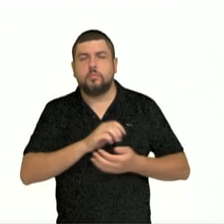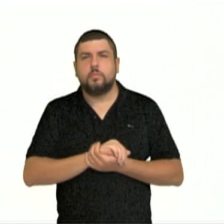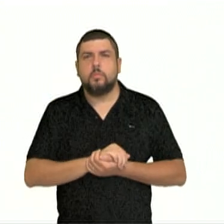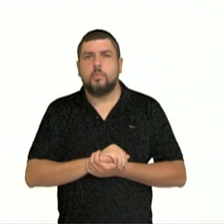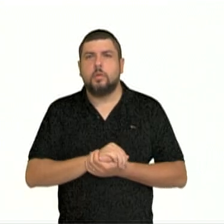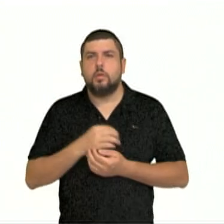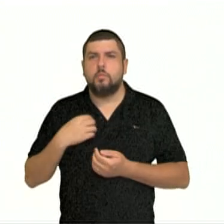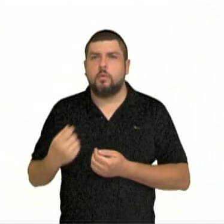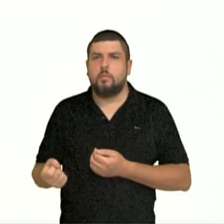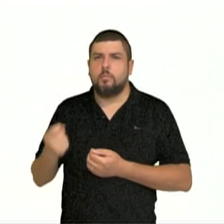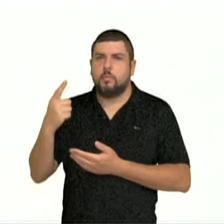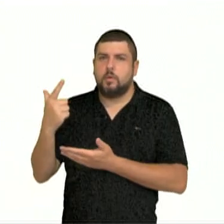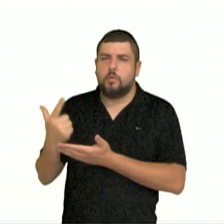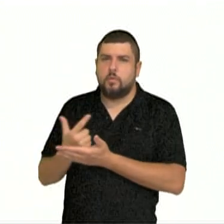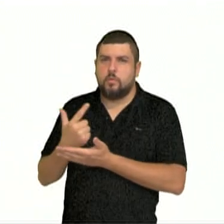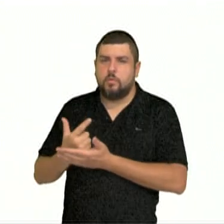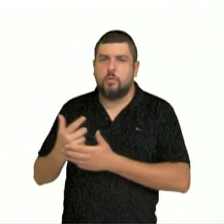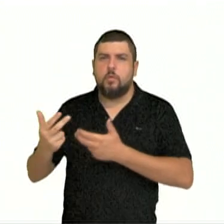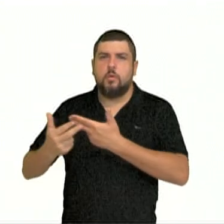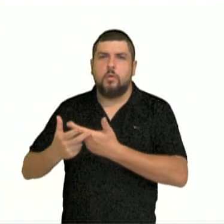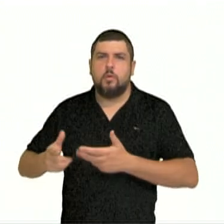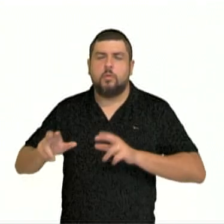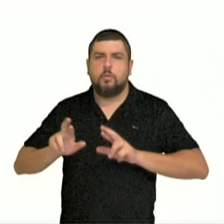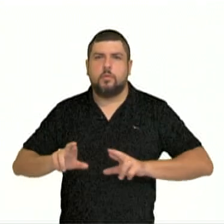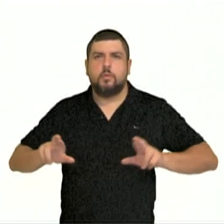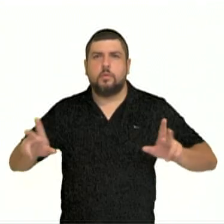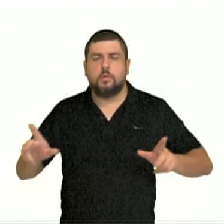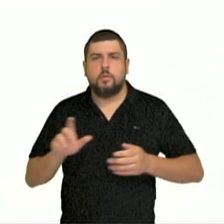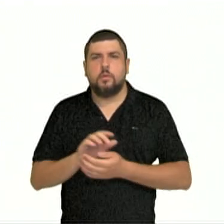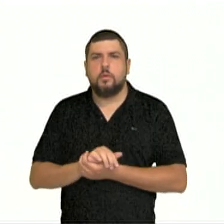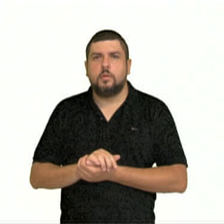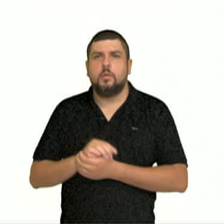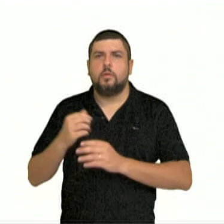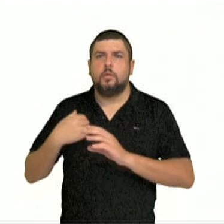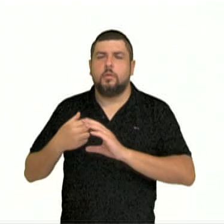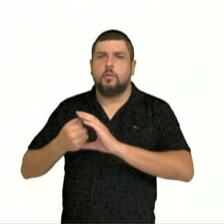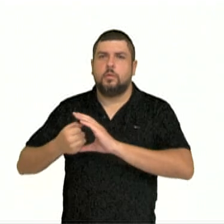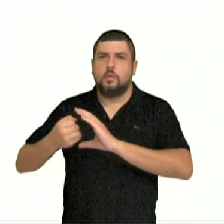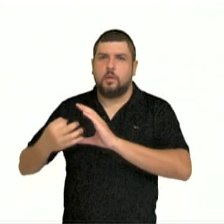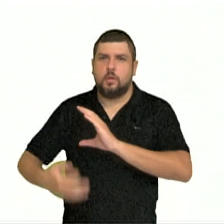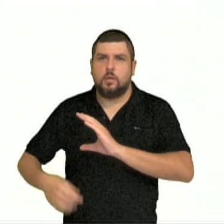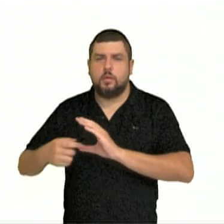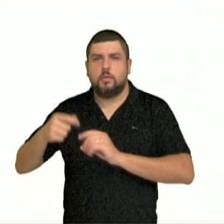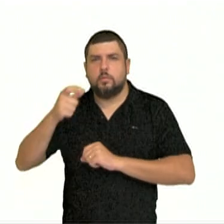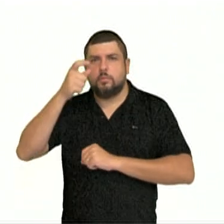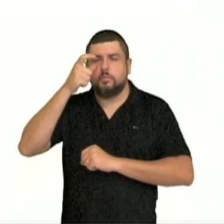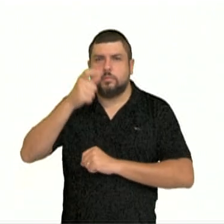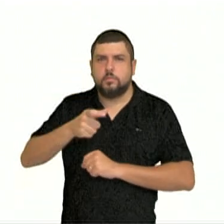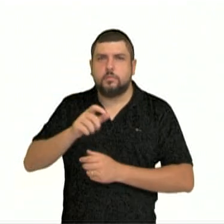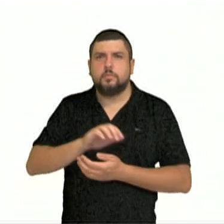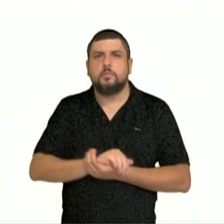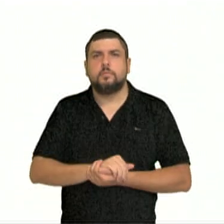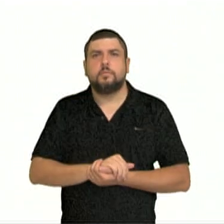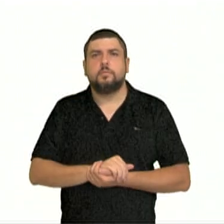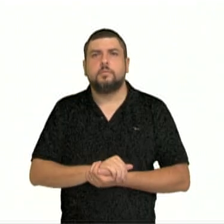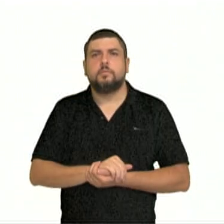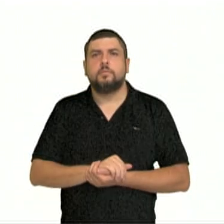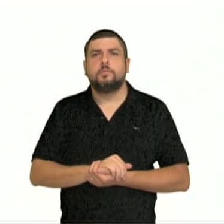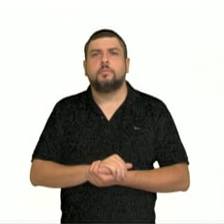sobre o livro, algo diferente, alguma característica interessante, né?